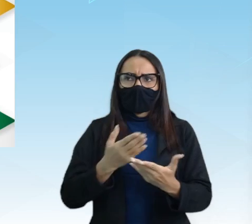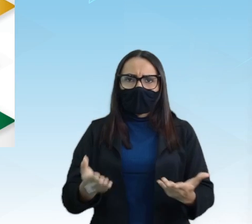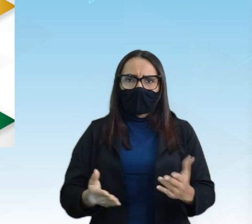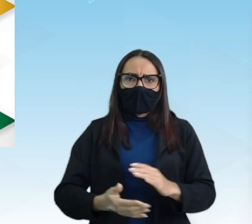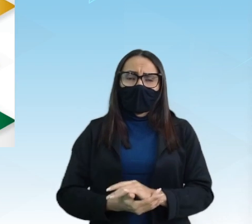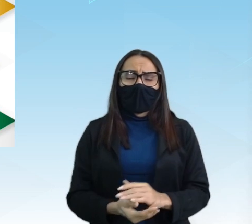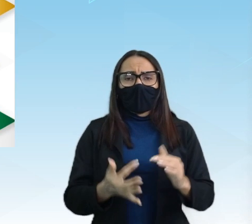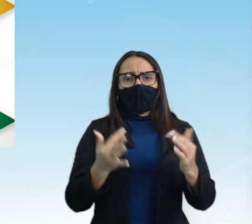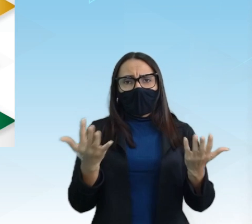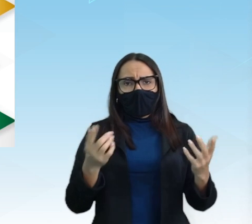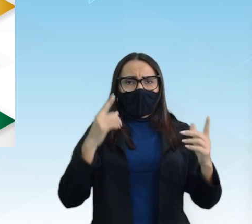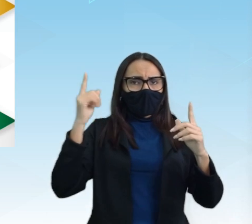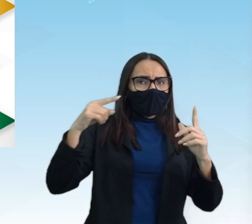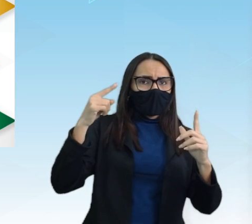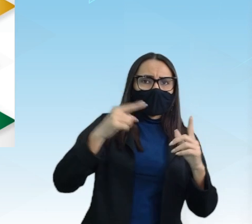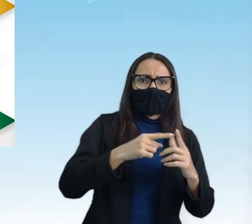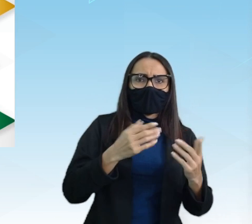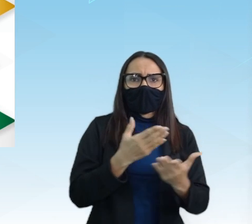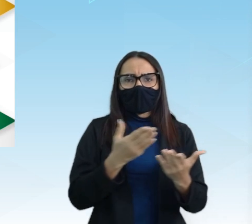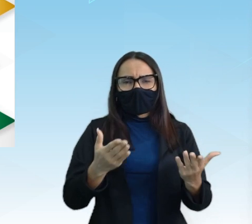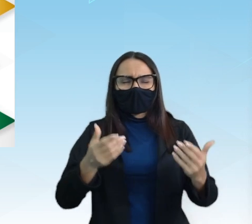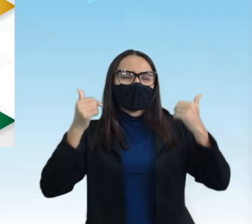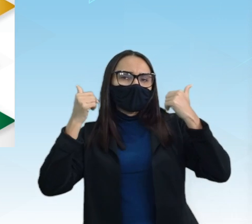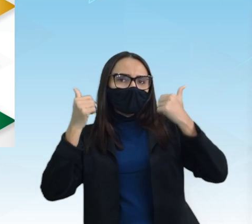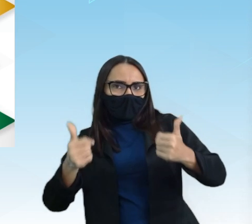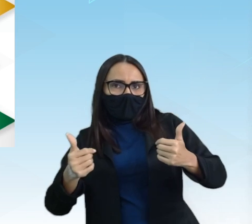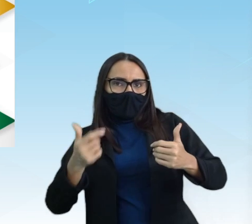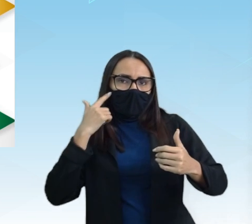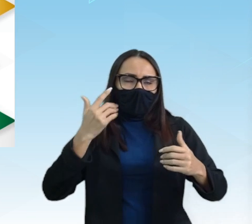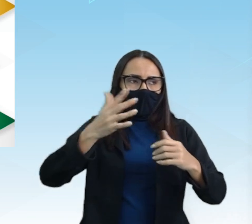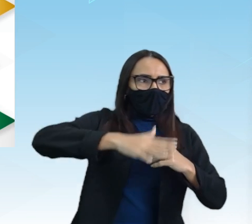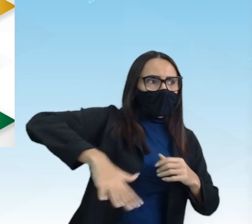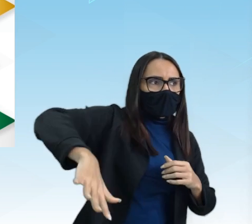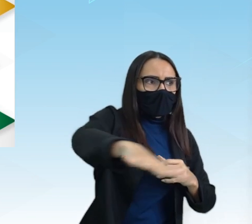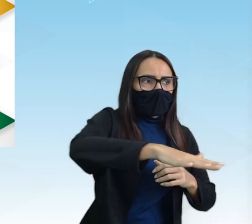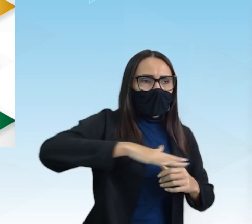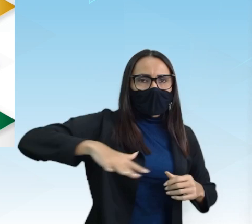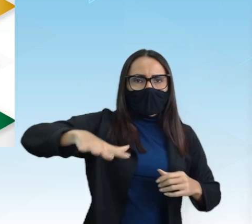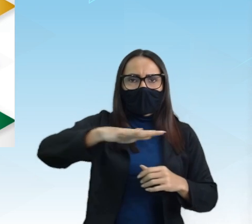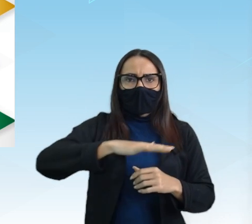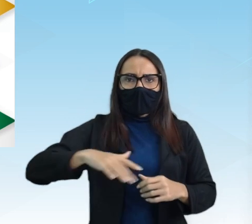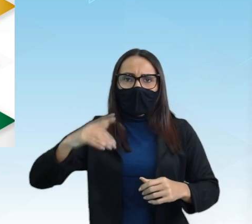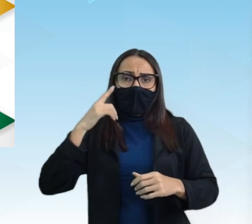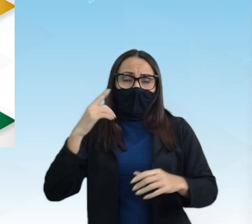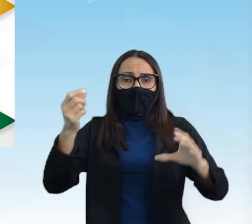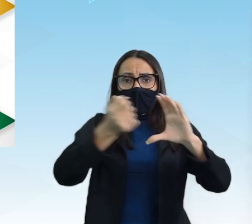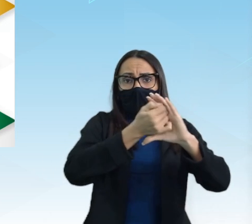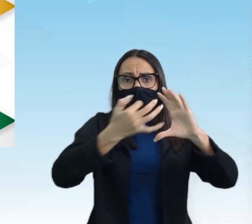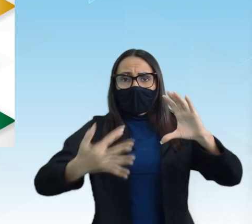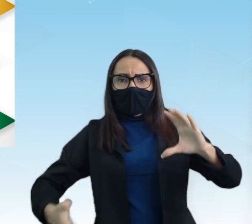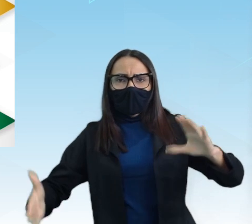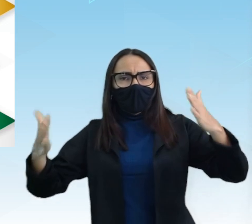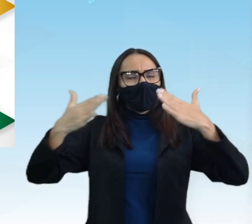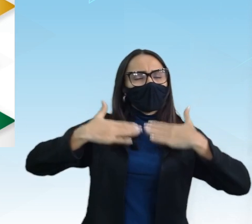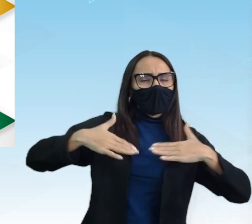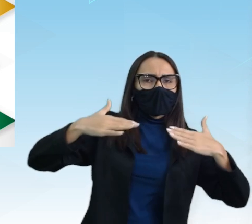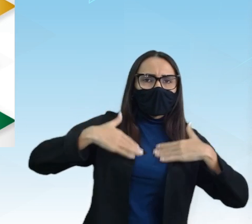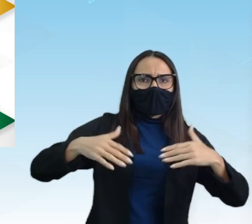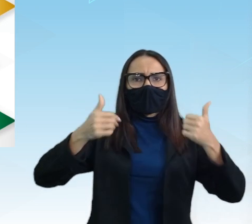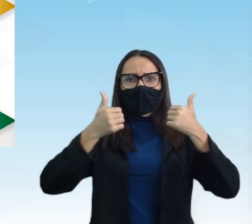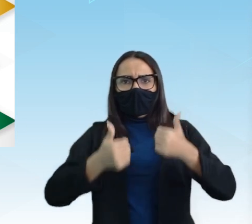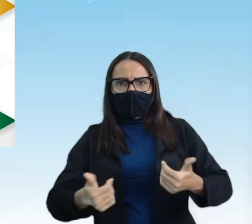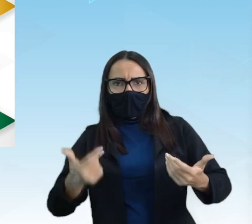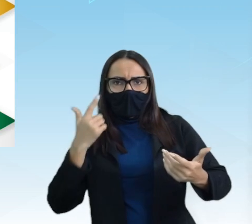é a finalidade da agropecuária, tá? O espaço rural, ele é caracterizado pela